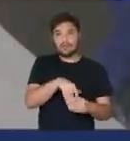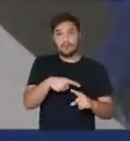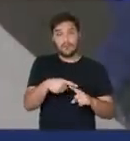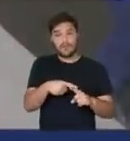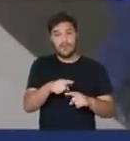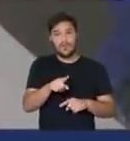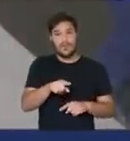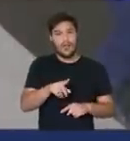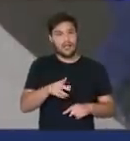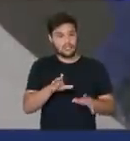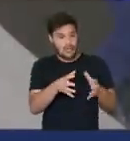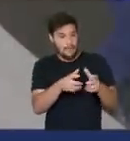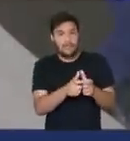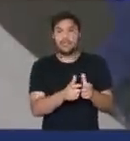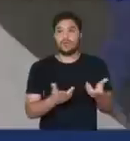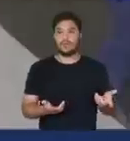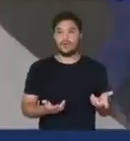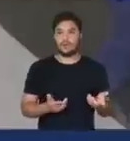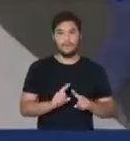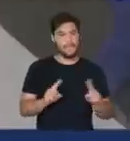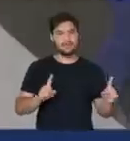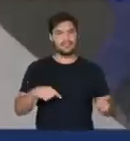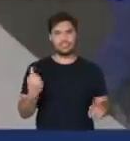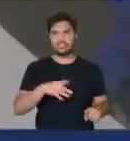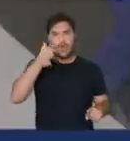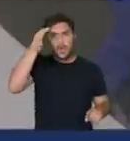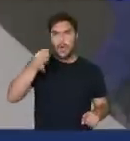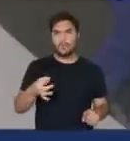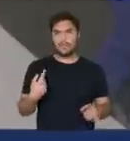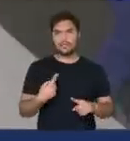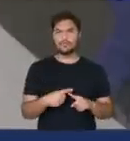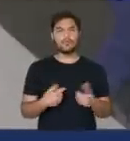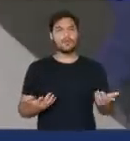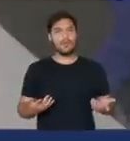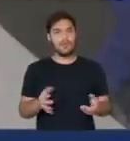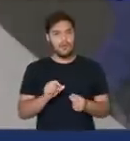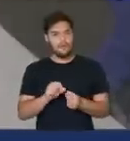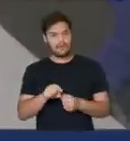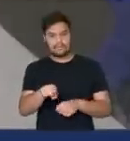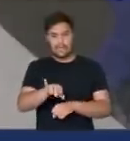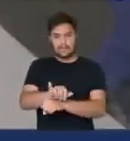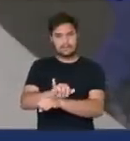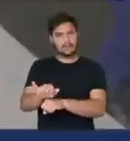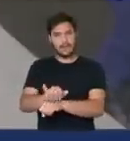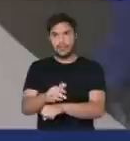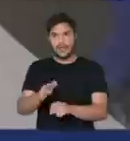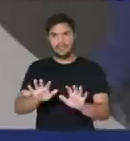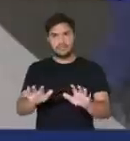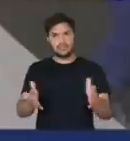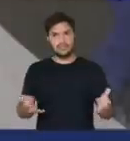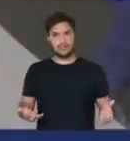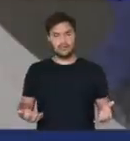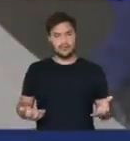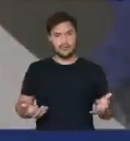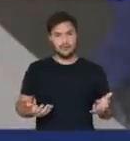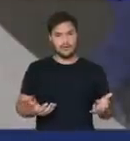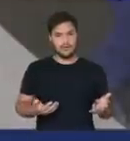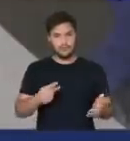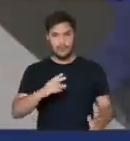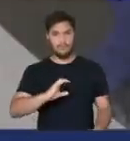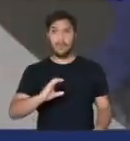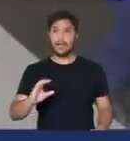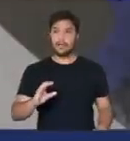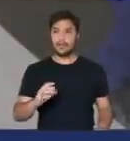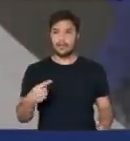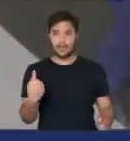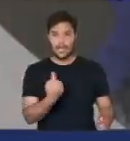somos franca minoria. Então nós não compreendemos por que fazer uma manobra desse tamanho numa PEC